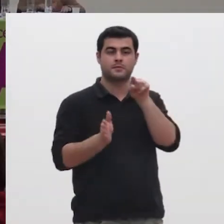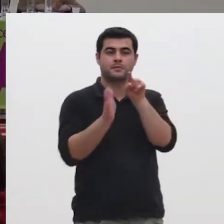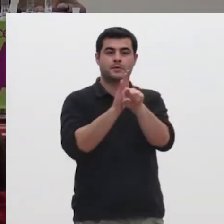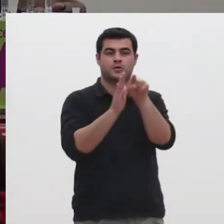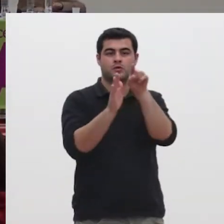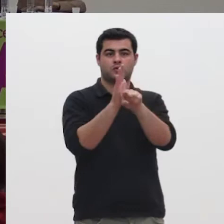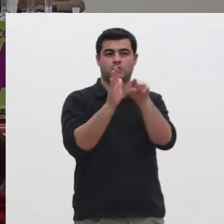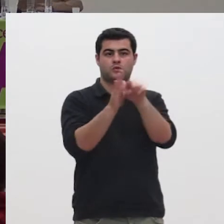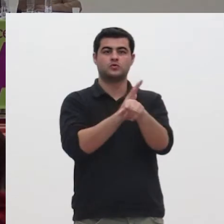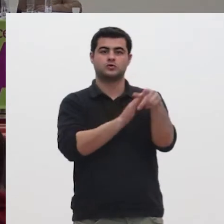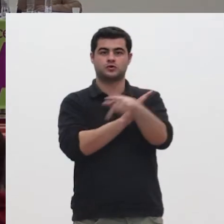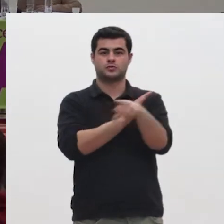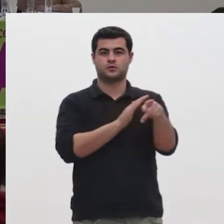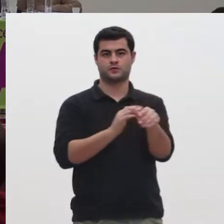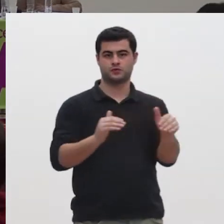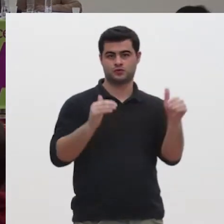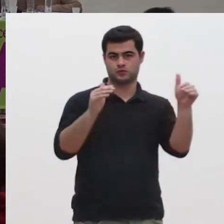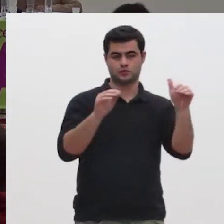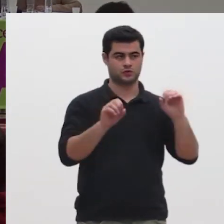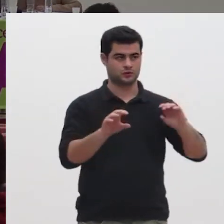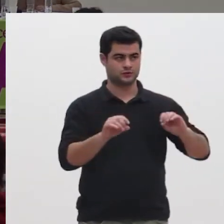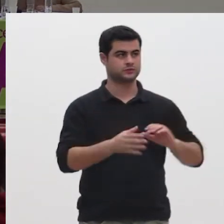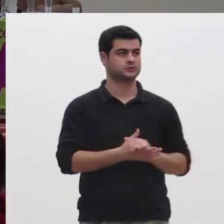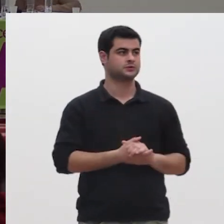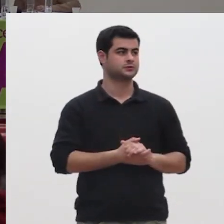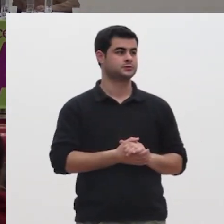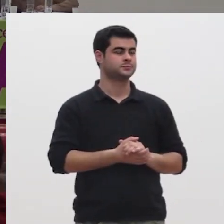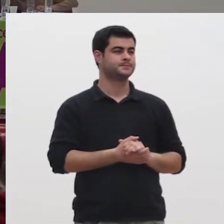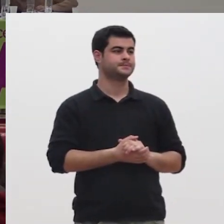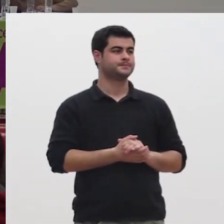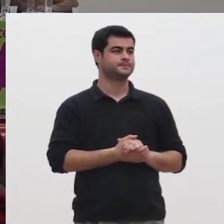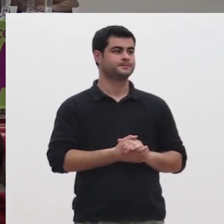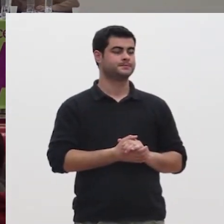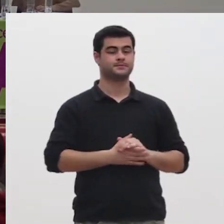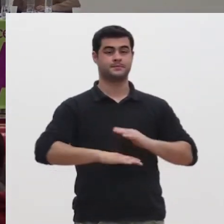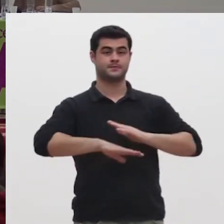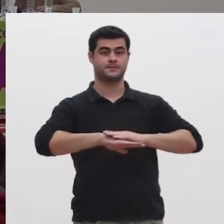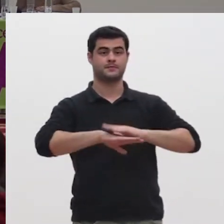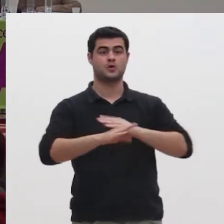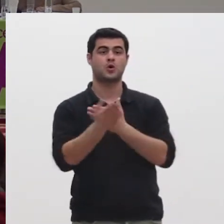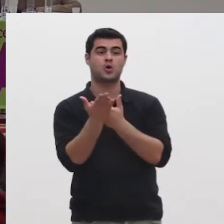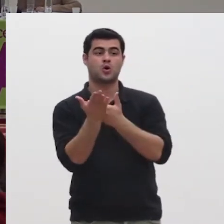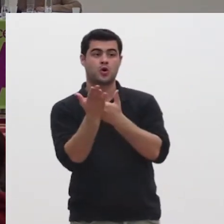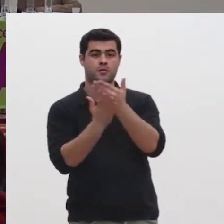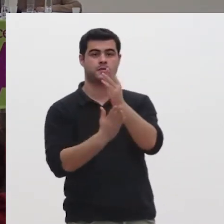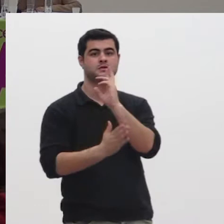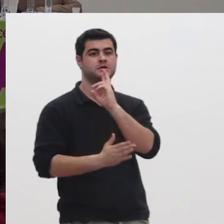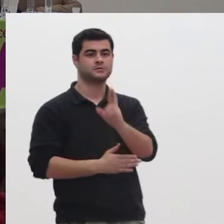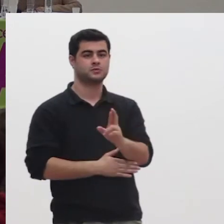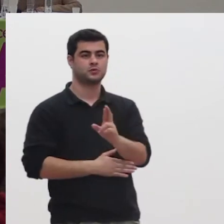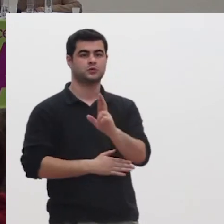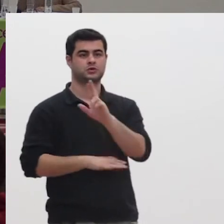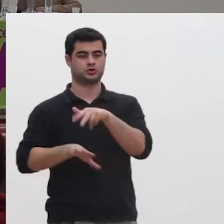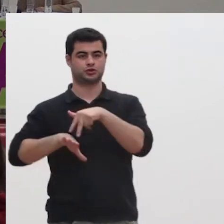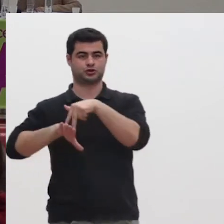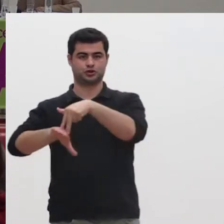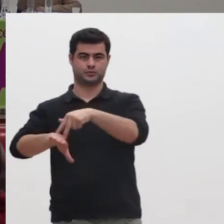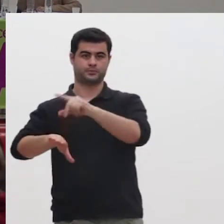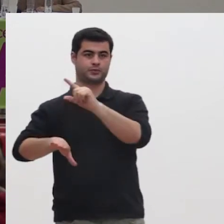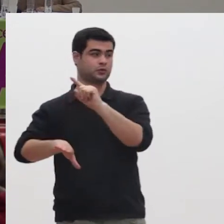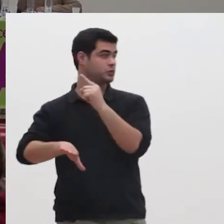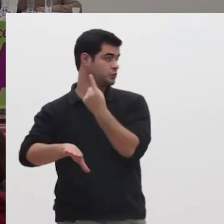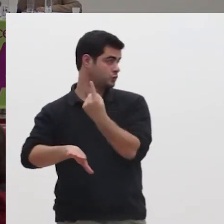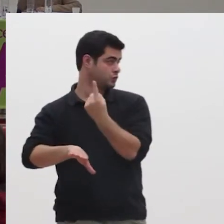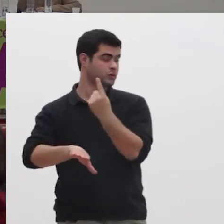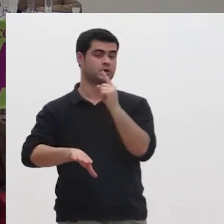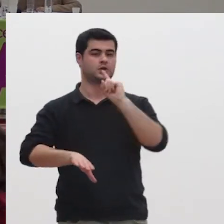E daí quem vai responder, começa respondendo, é a chapa 1, que vai ter 3 minutos. Daí na